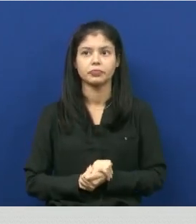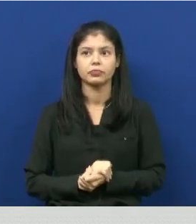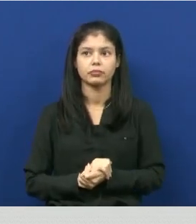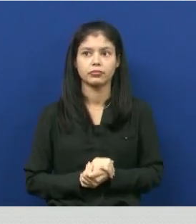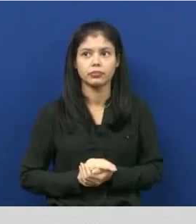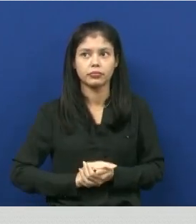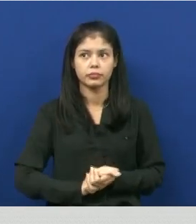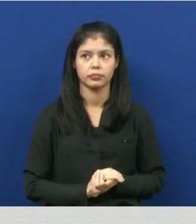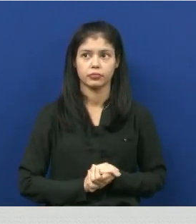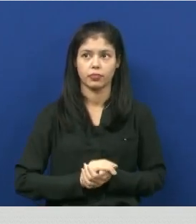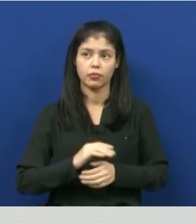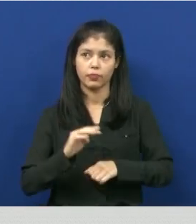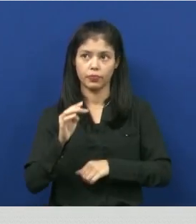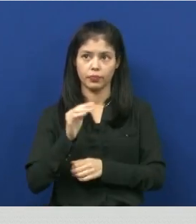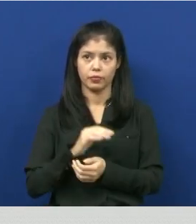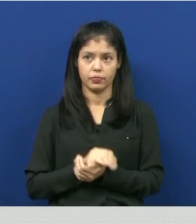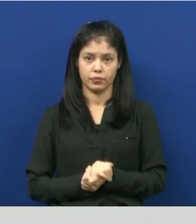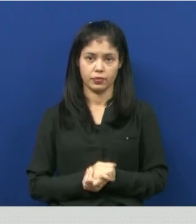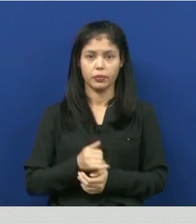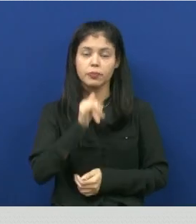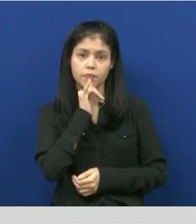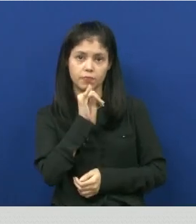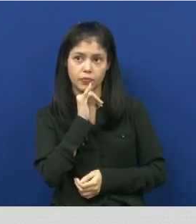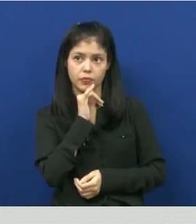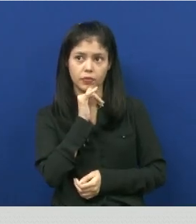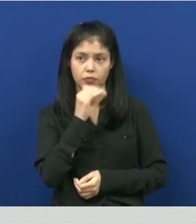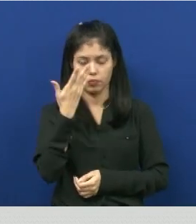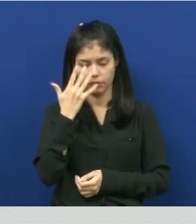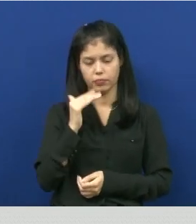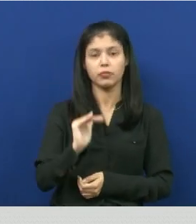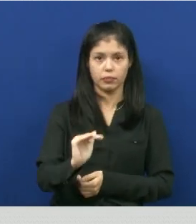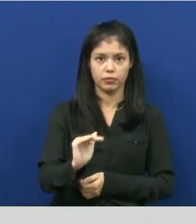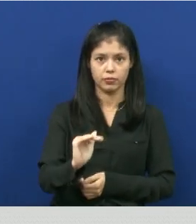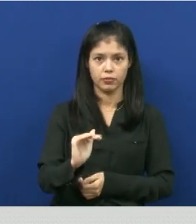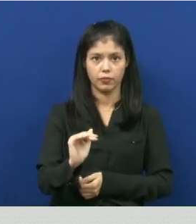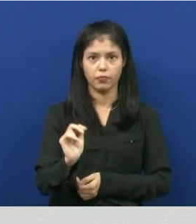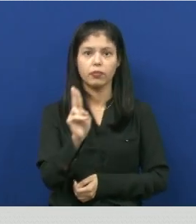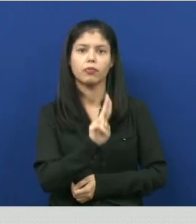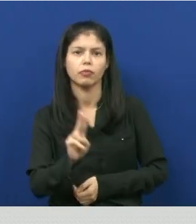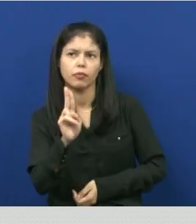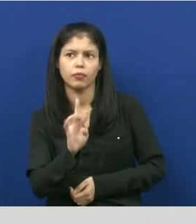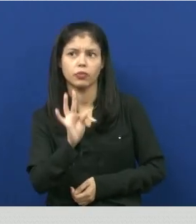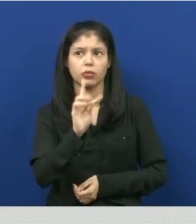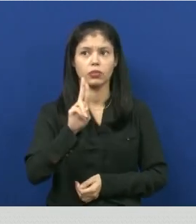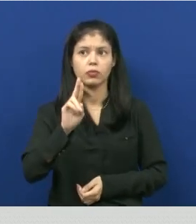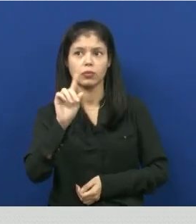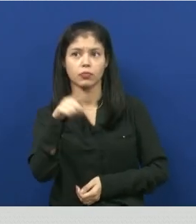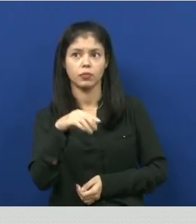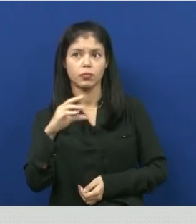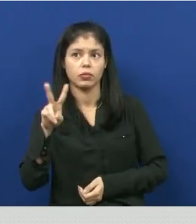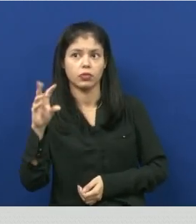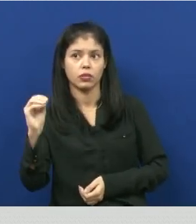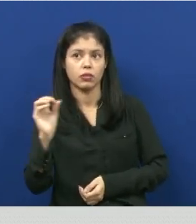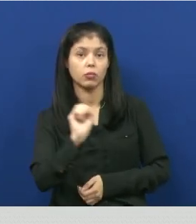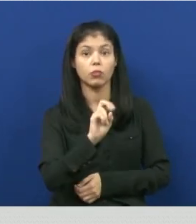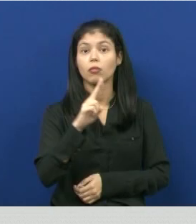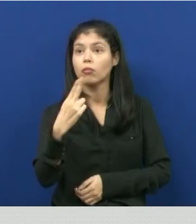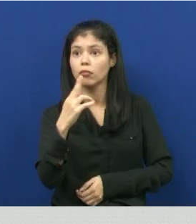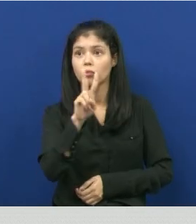o pronome de tratamento adequado. Por exemplo, com uma criança, eu vou utilizar tu ou vos ou eu vou utilizar